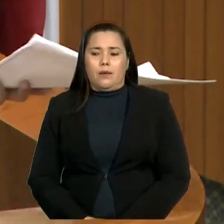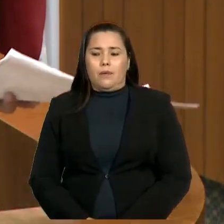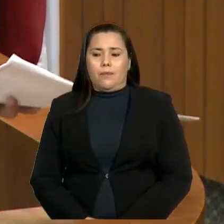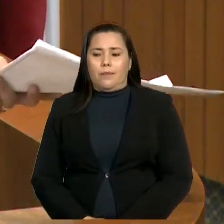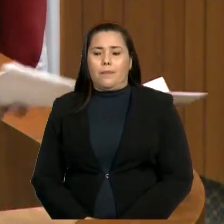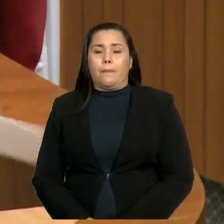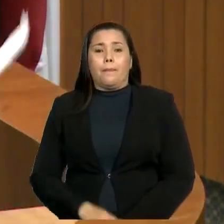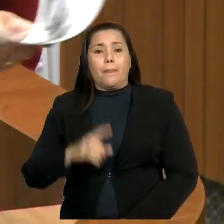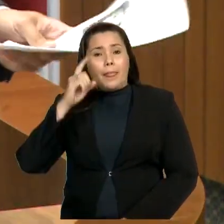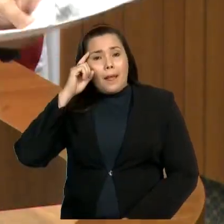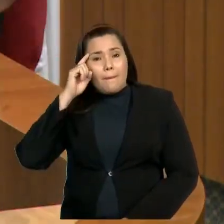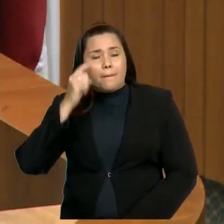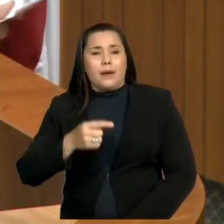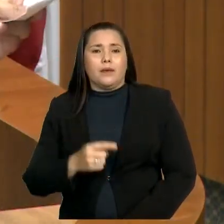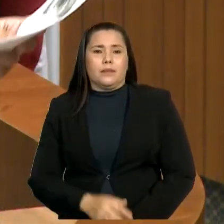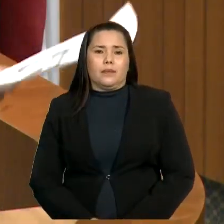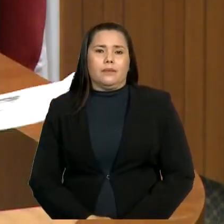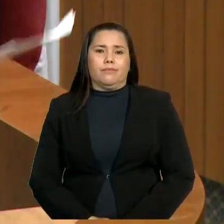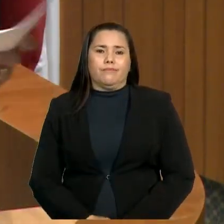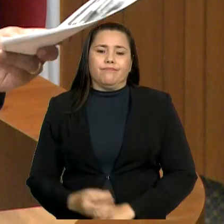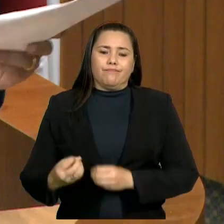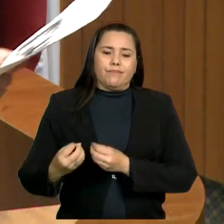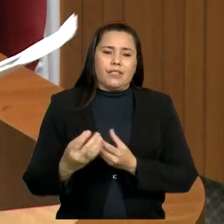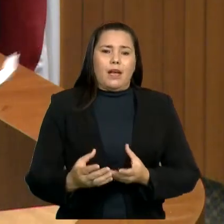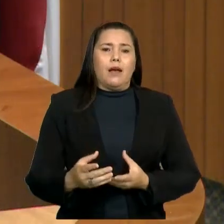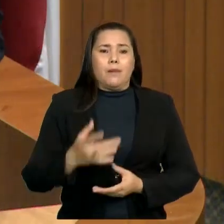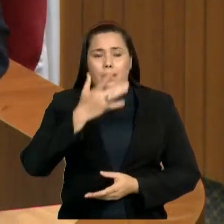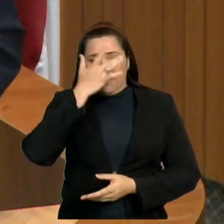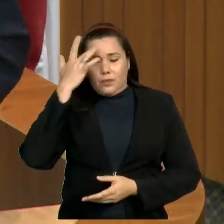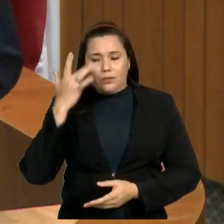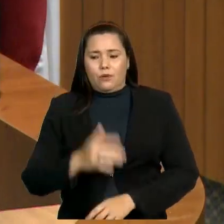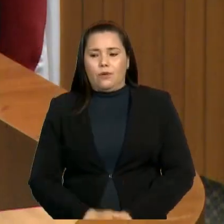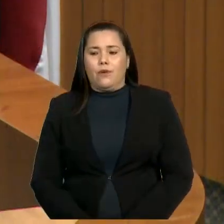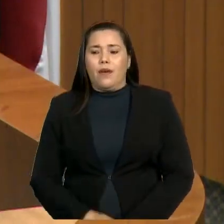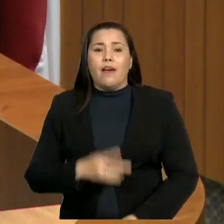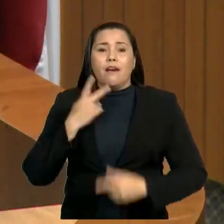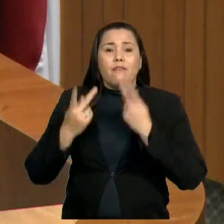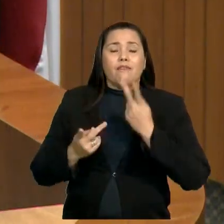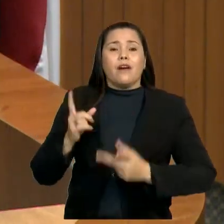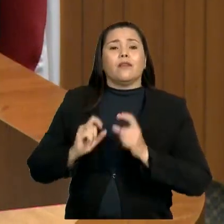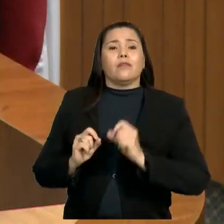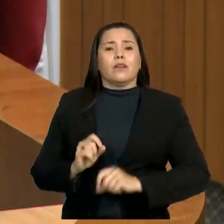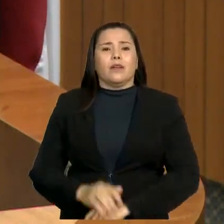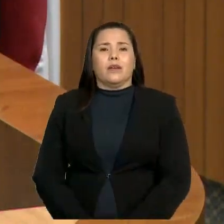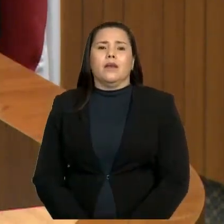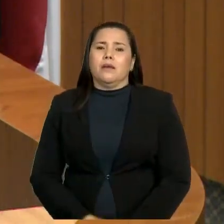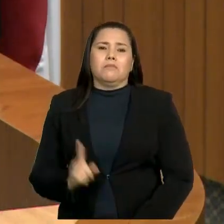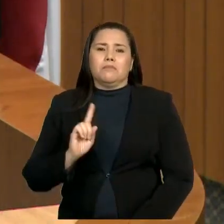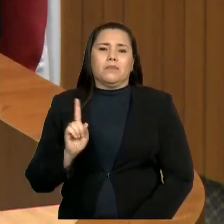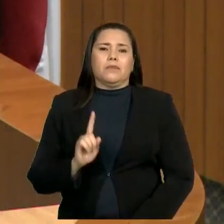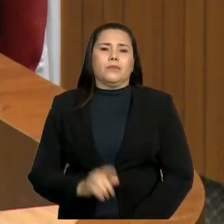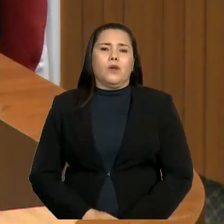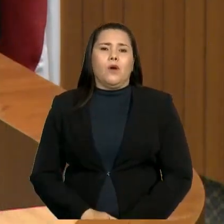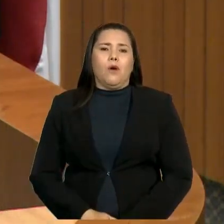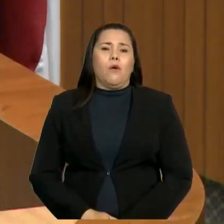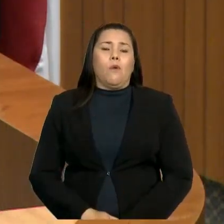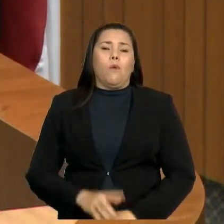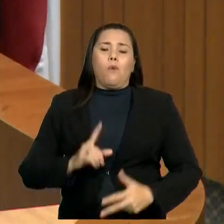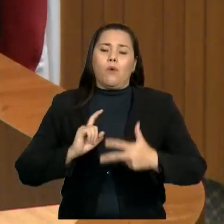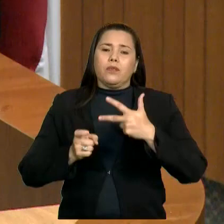lei que o Flávio criou no estado que não o Executivo tem que autorizar vejamos o inferno jurídico que nós chegamos a